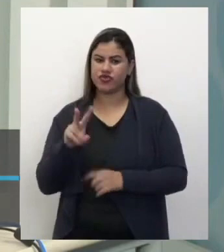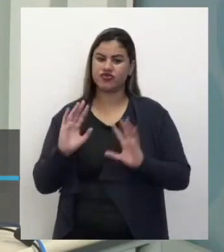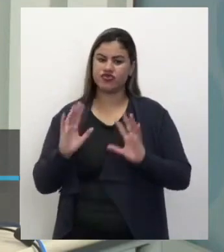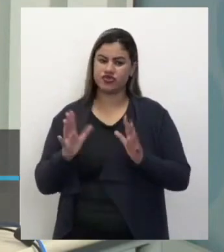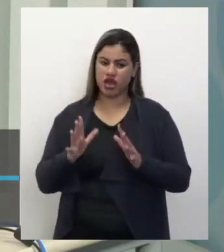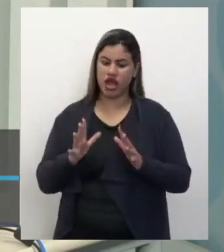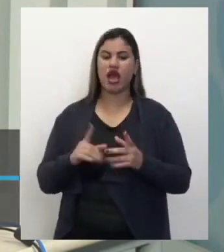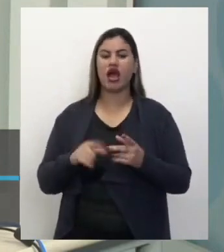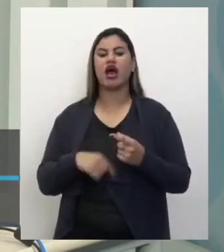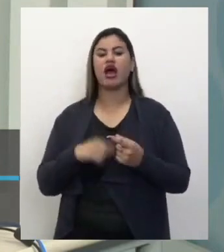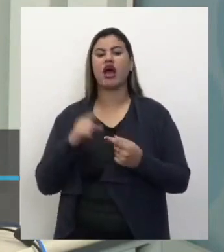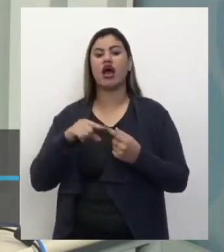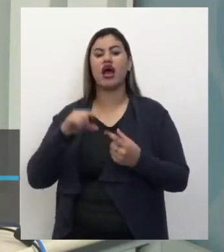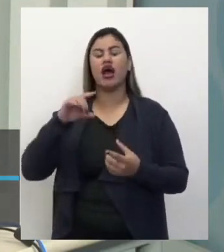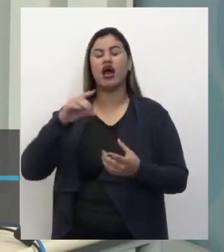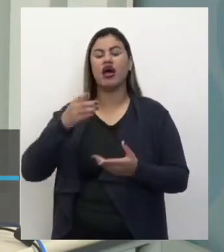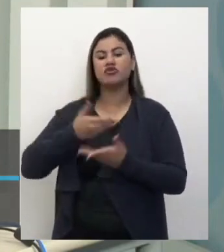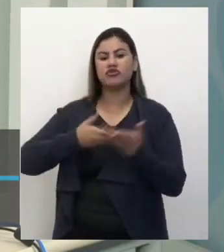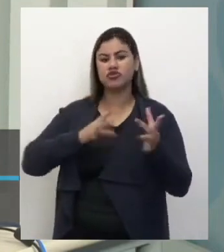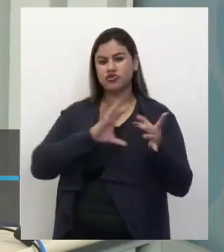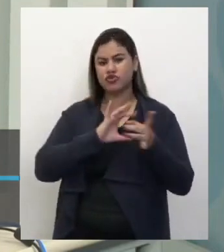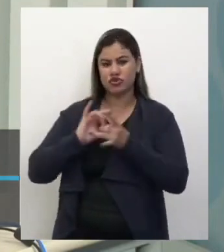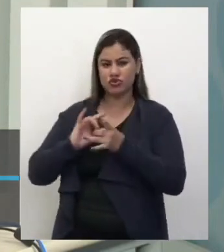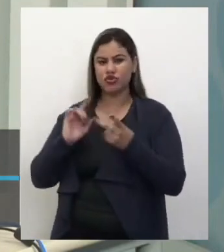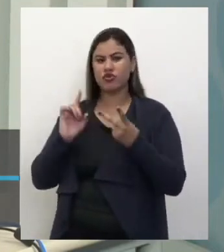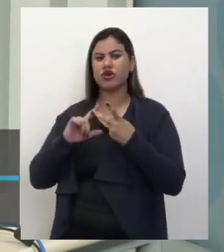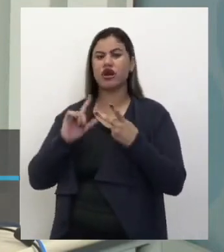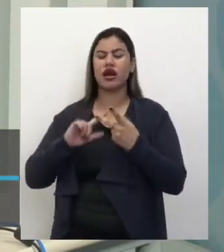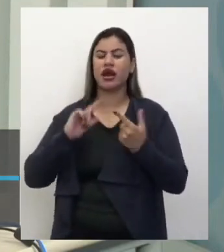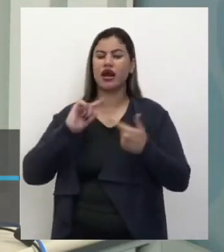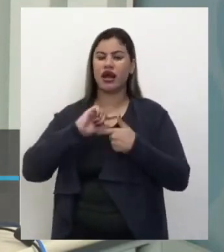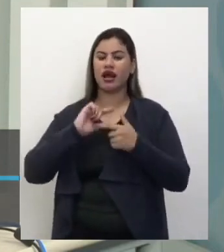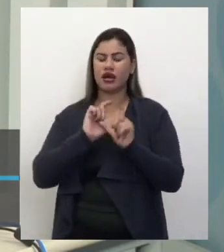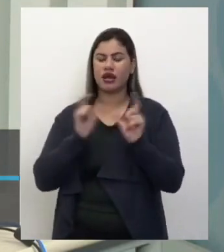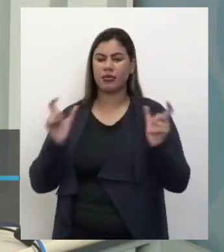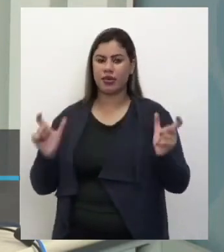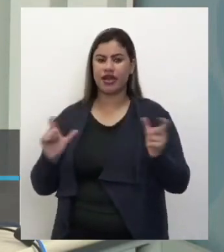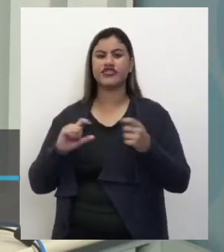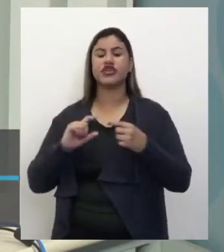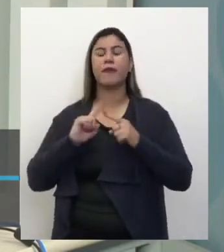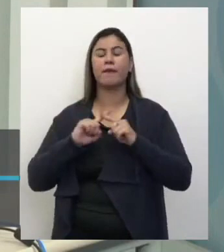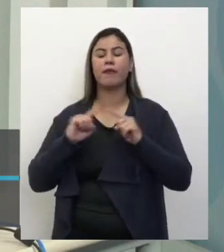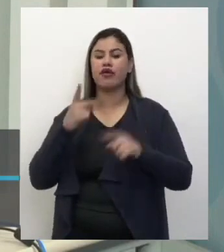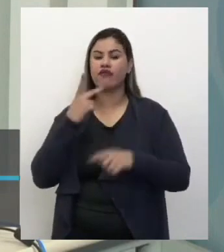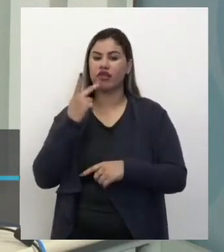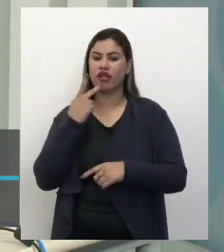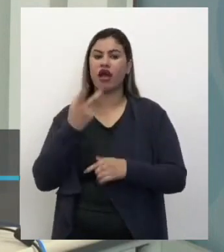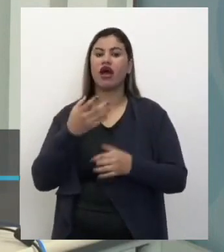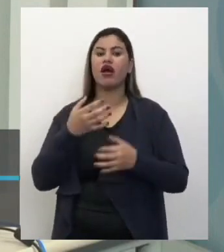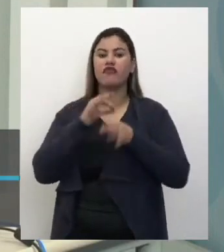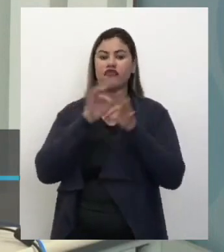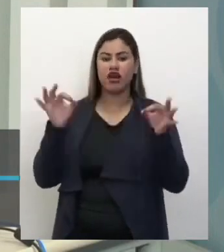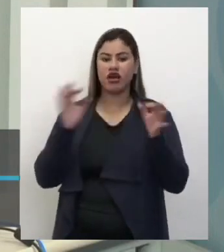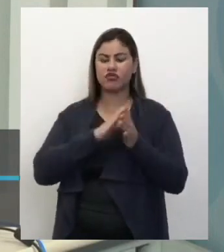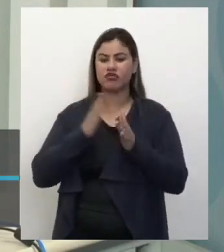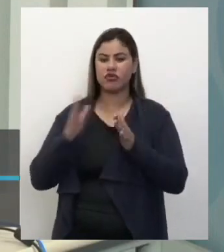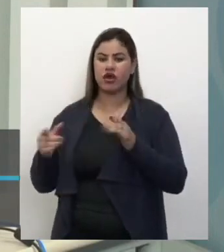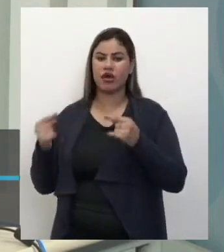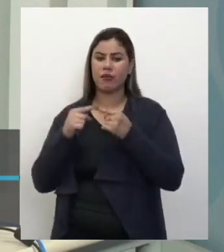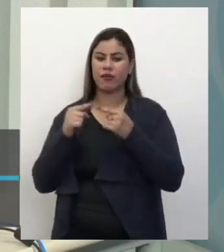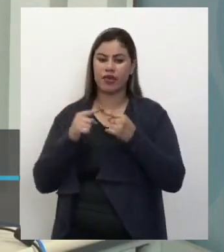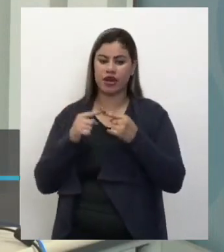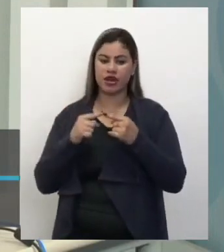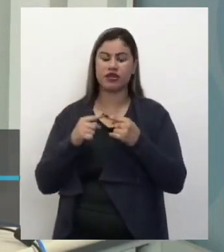vimos as classes gramaticais. Vou falar um pouquinho sobre as orações coordenadas, porque nelas nós encontramos aí essa subdivisão das